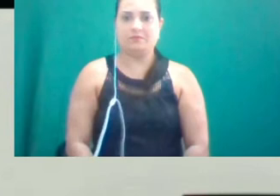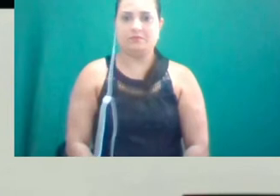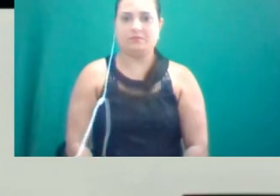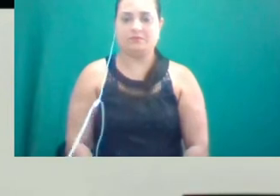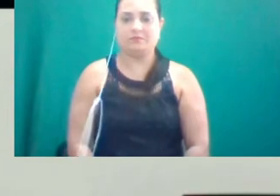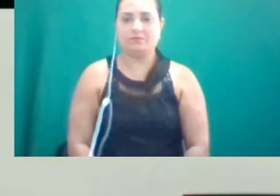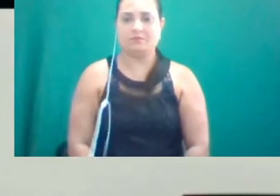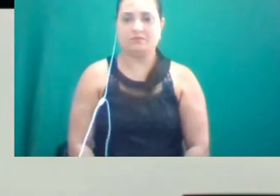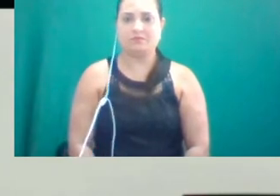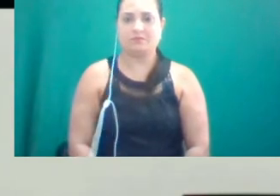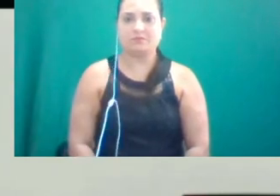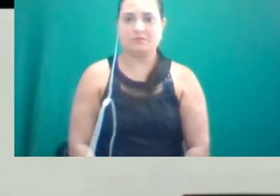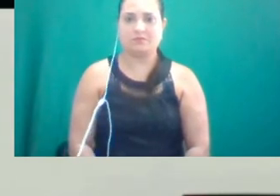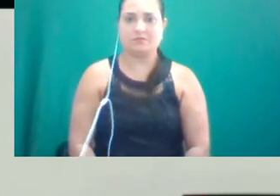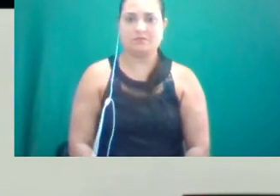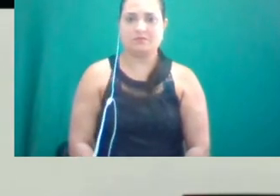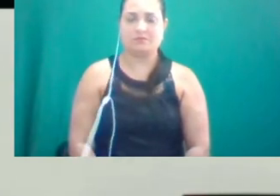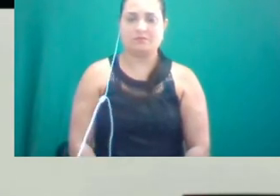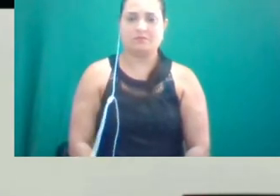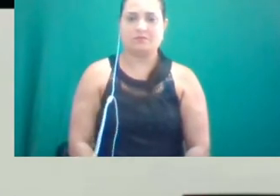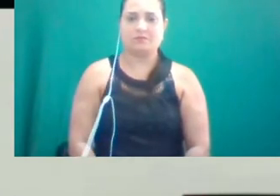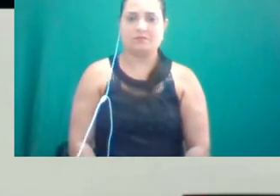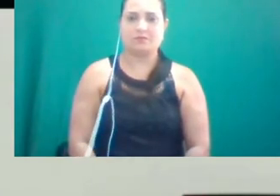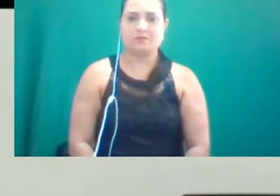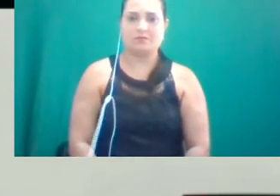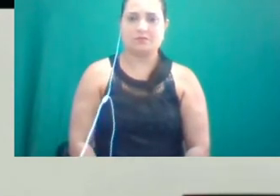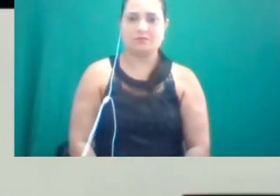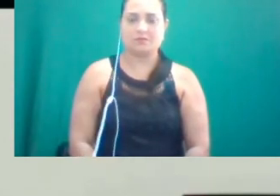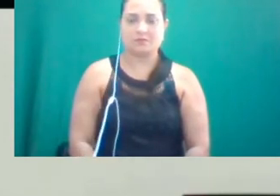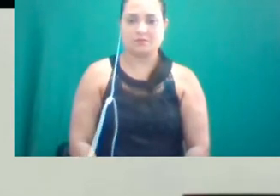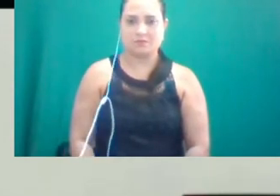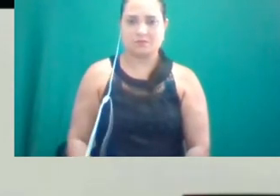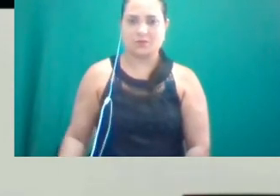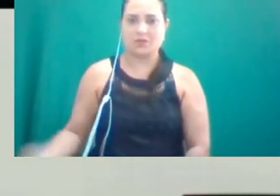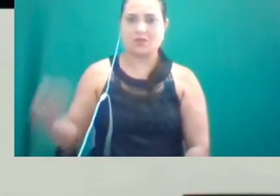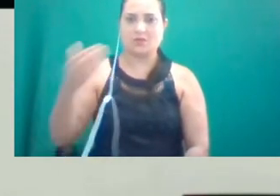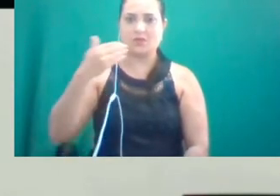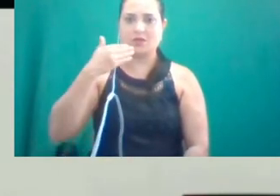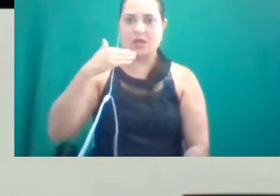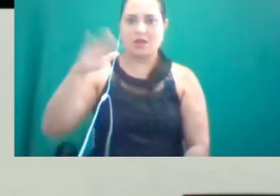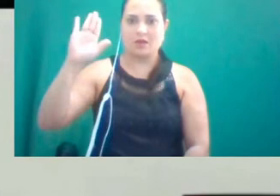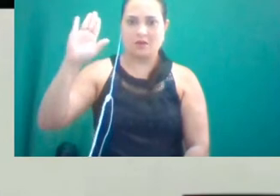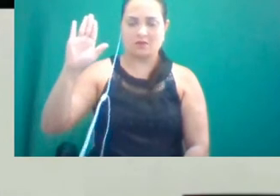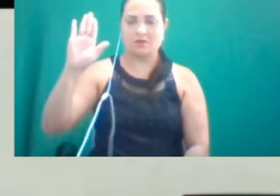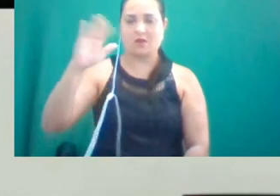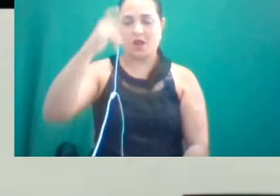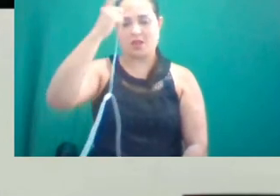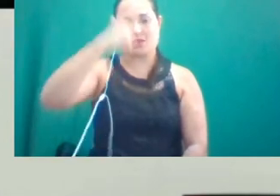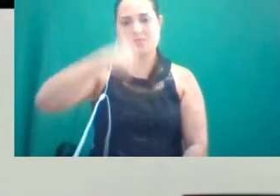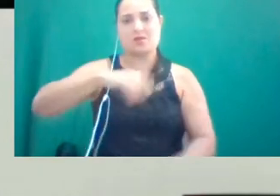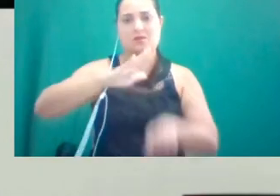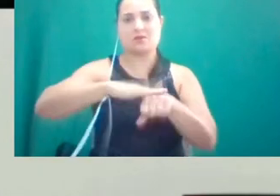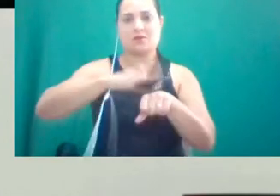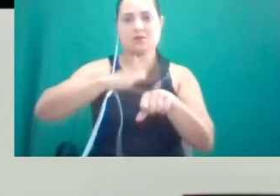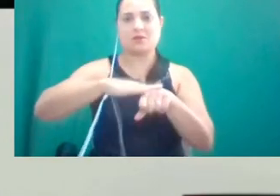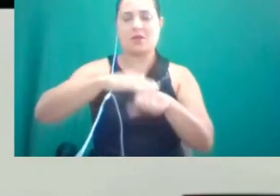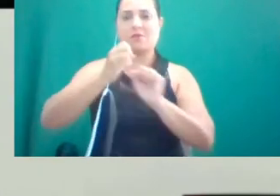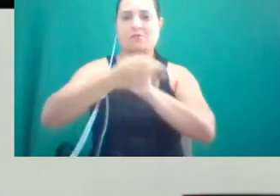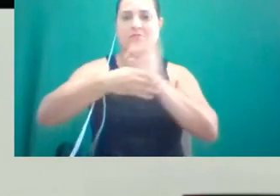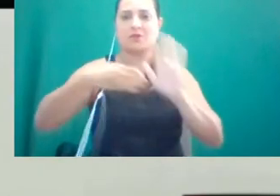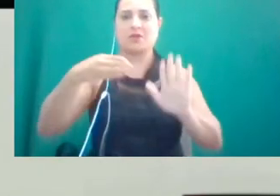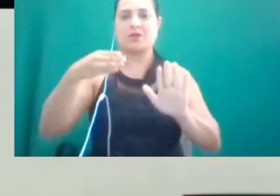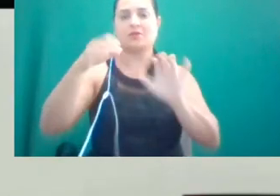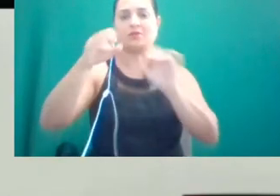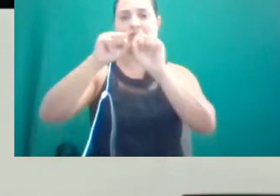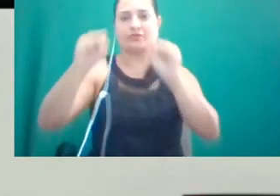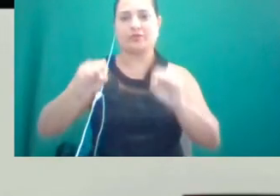os desafios lançados pela carreira que abraço, fazendo deles os degraus para o meu crescimento profissional e humano. Esta é